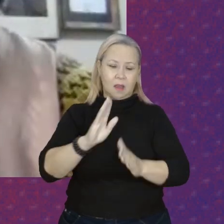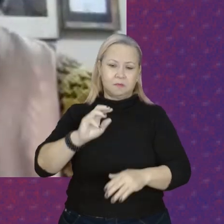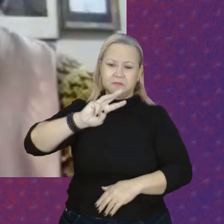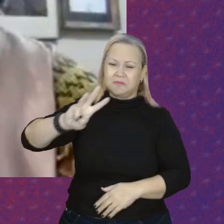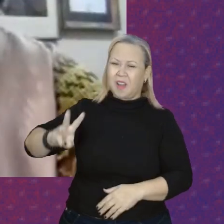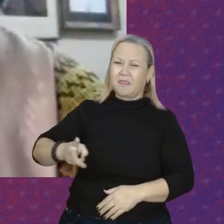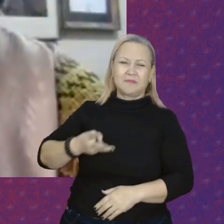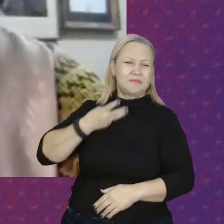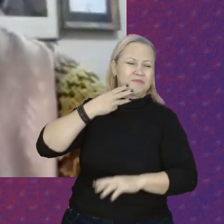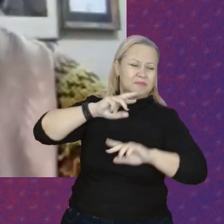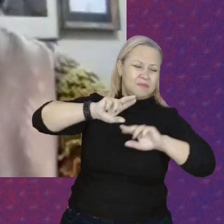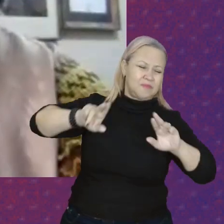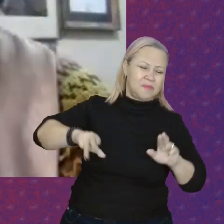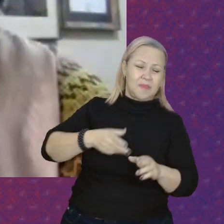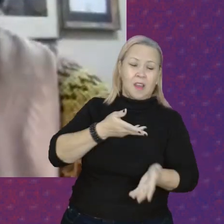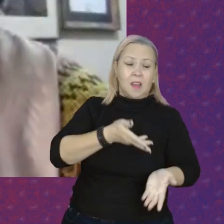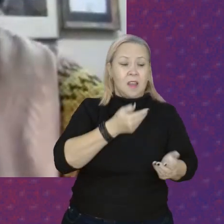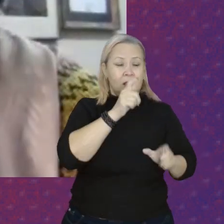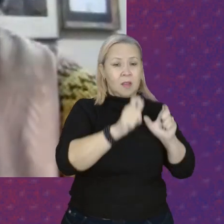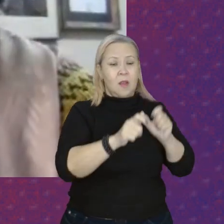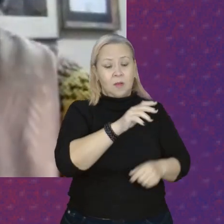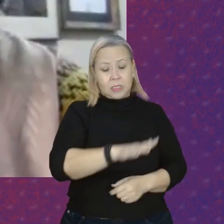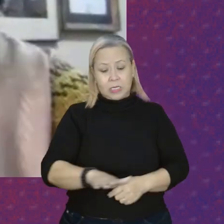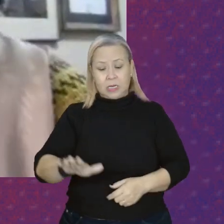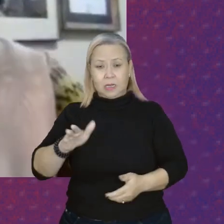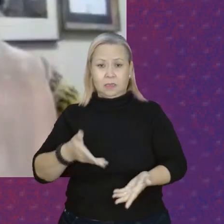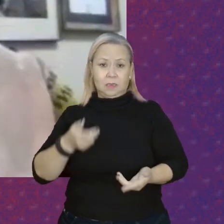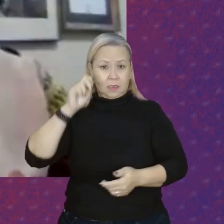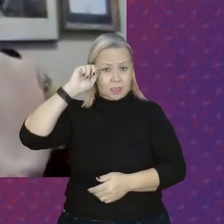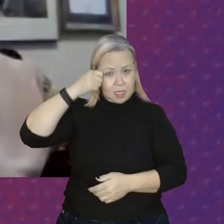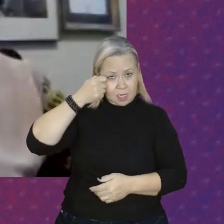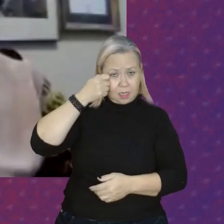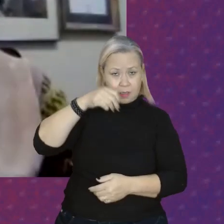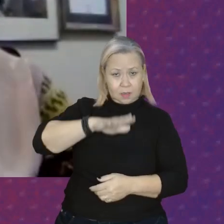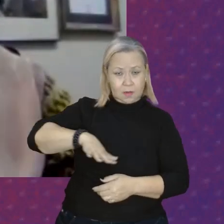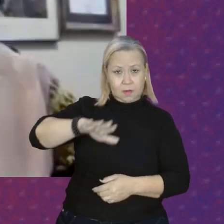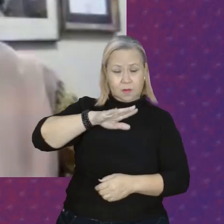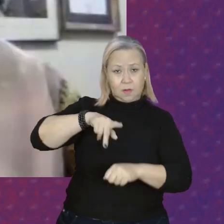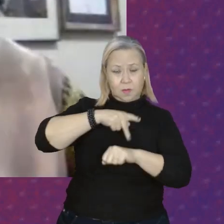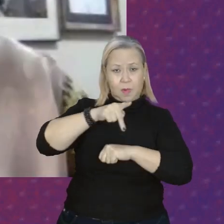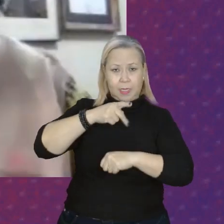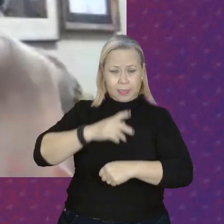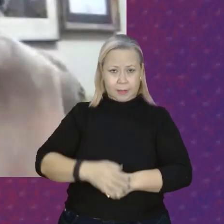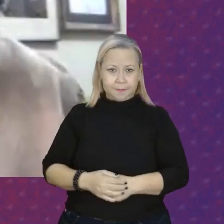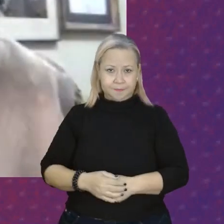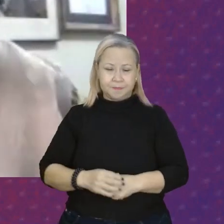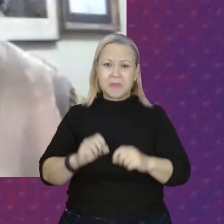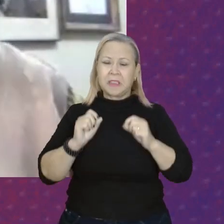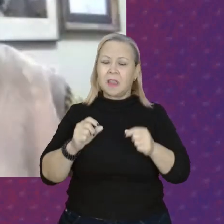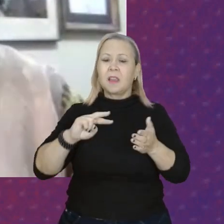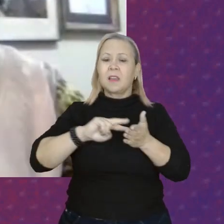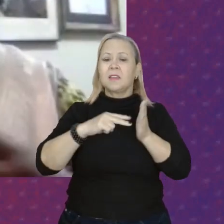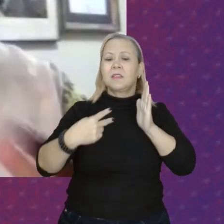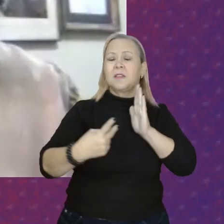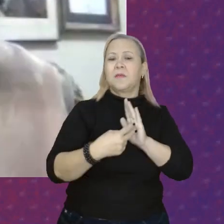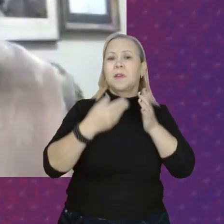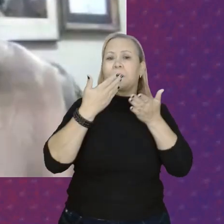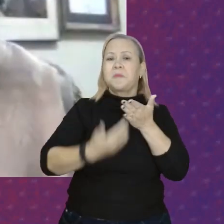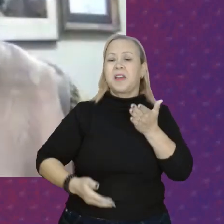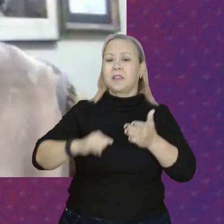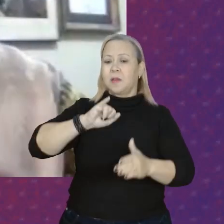jovens e crianças negras no nosso país. Né? E isso significa também perder oportunidades